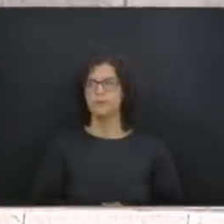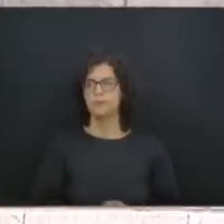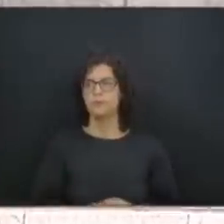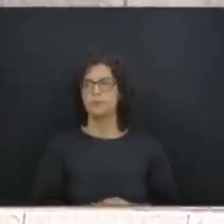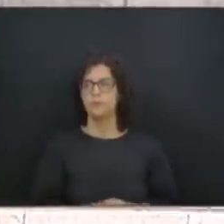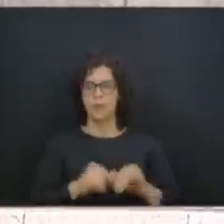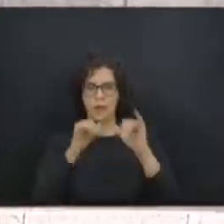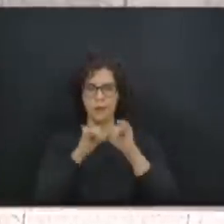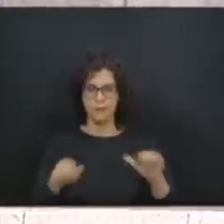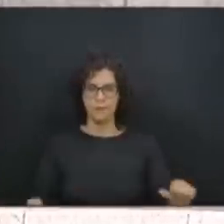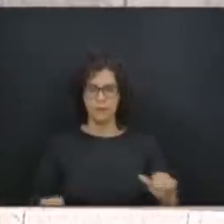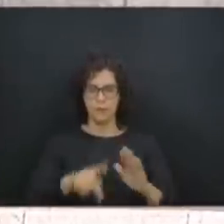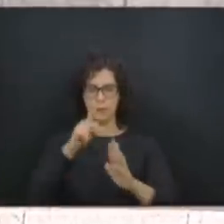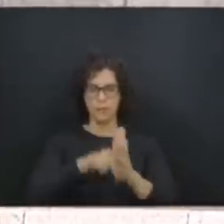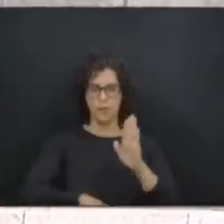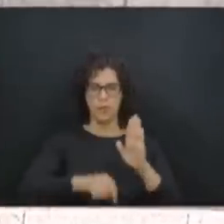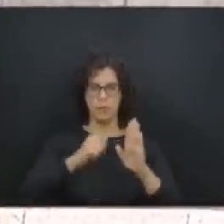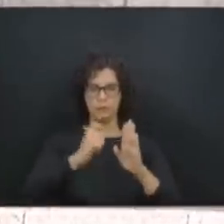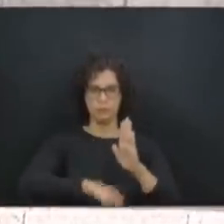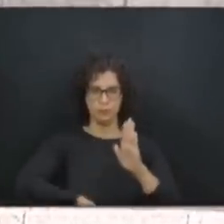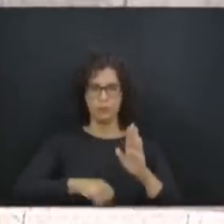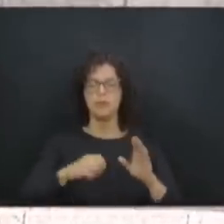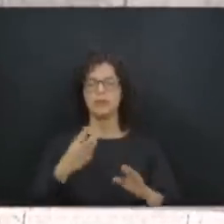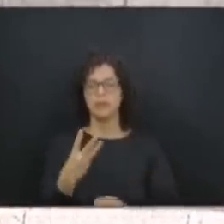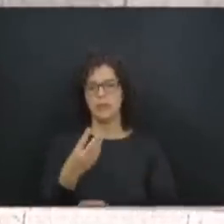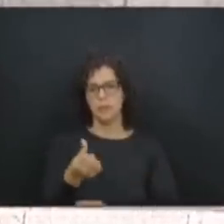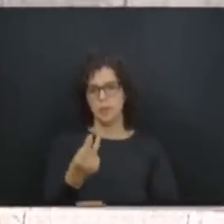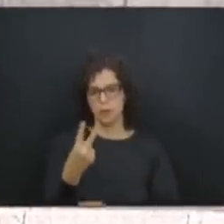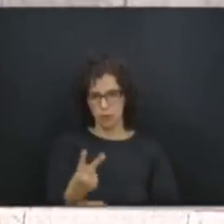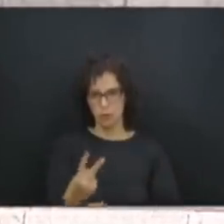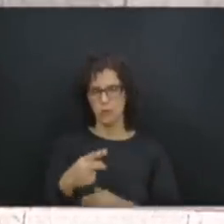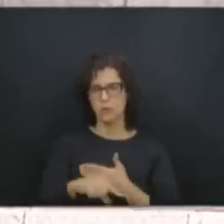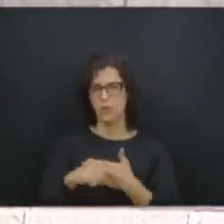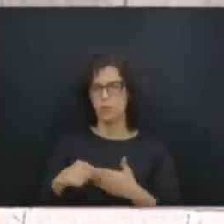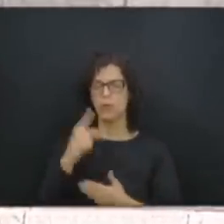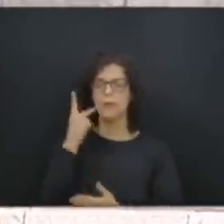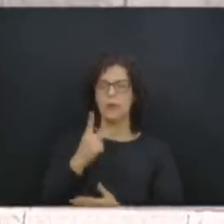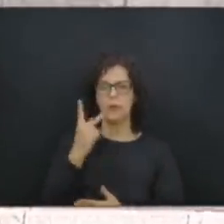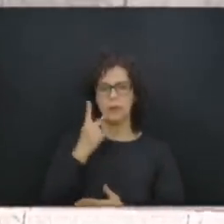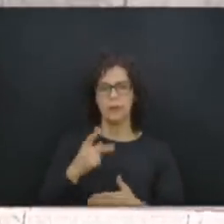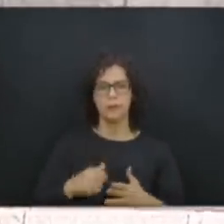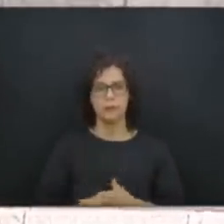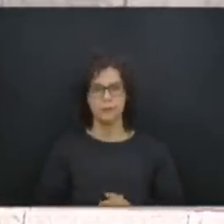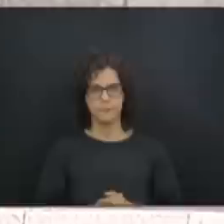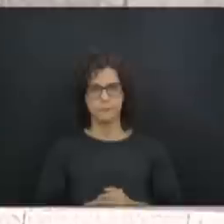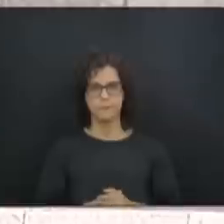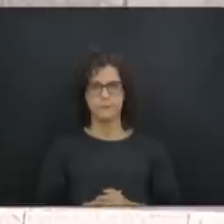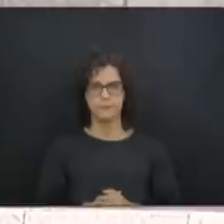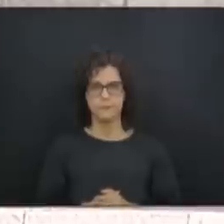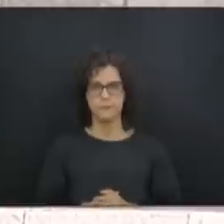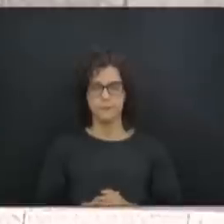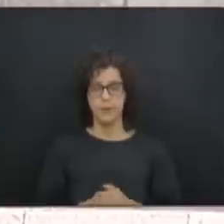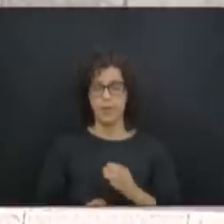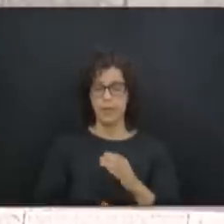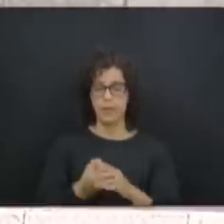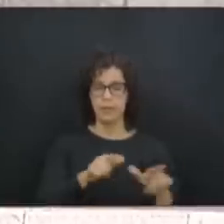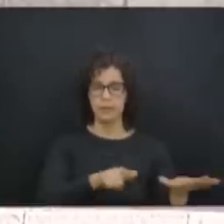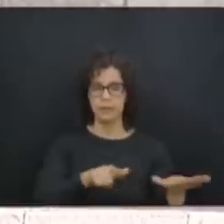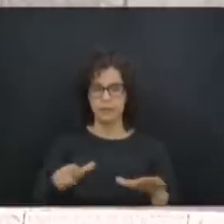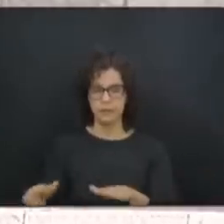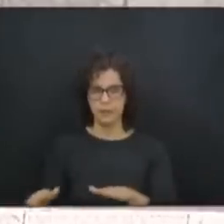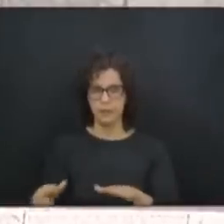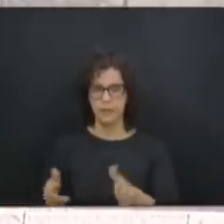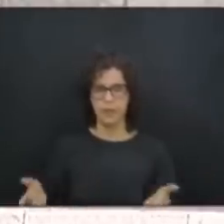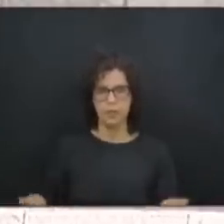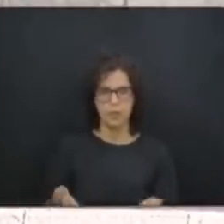com única sanção ao projeto de lei 362 autoria do deputado Paulo litro o que institui a semana